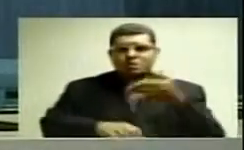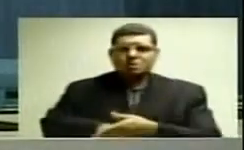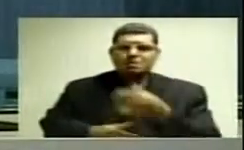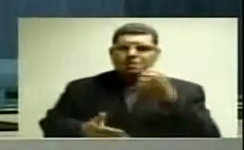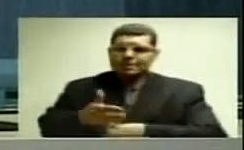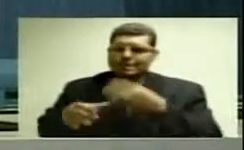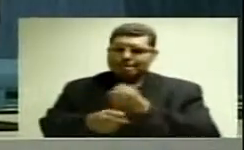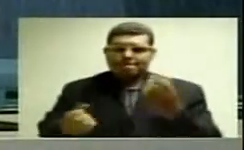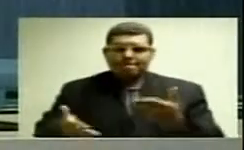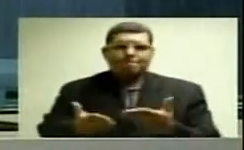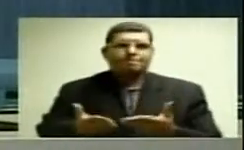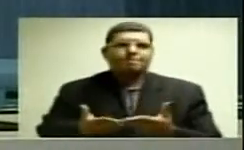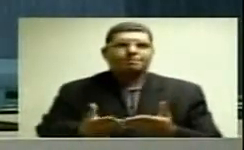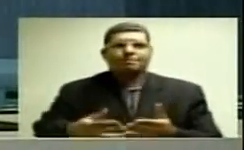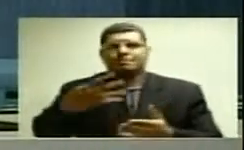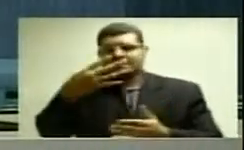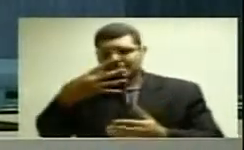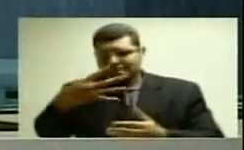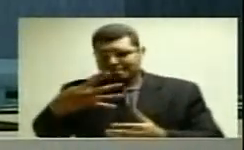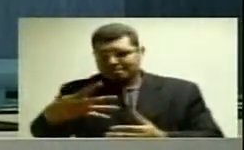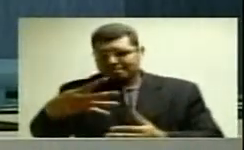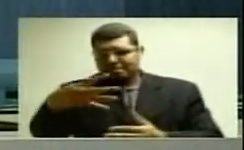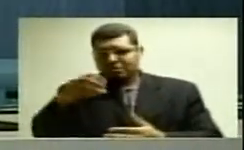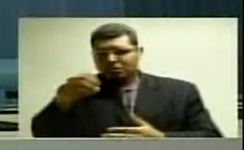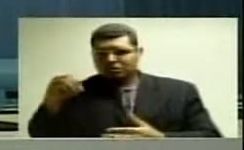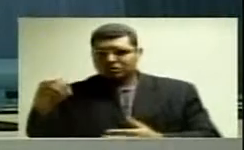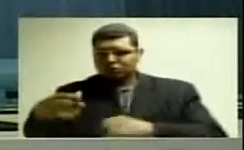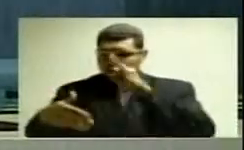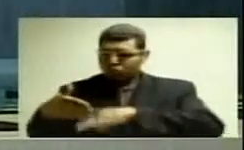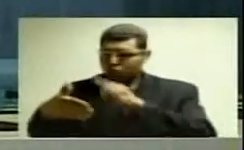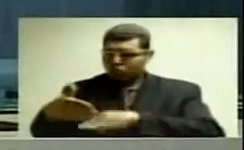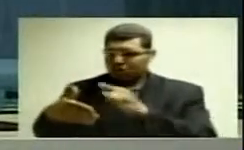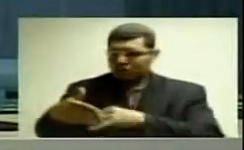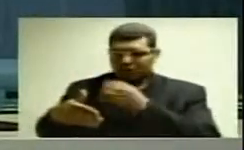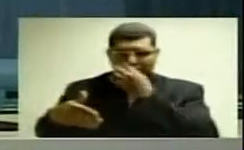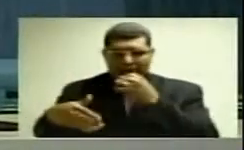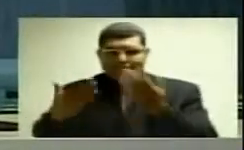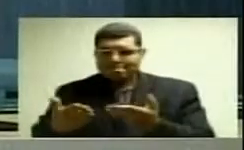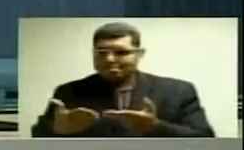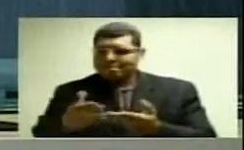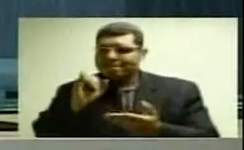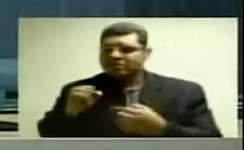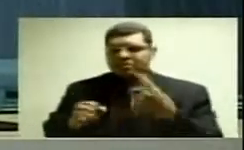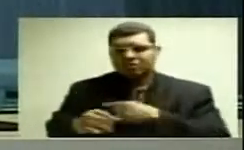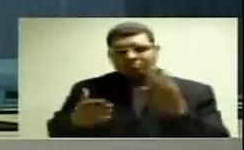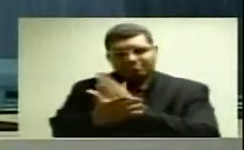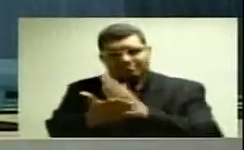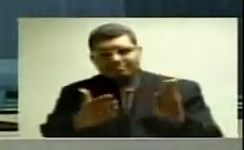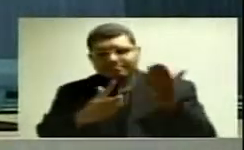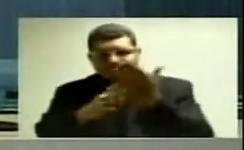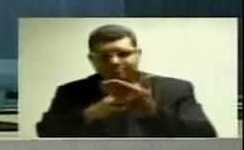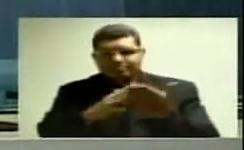instância, no tribunal, 400 processos por desembargador. Se nós